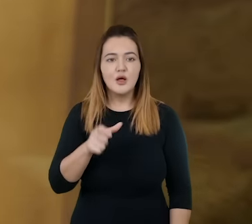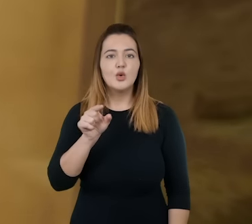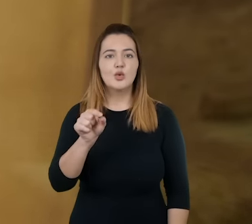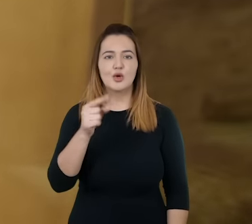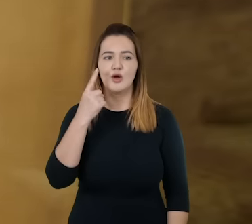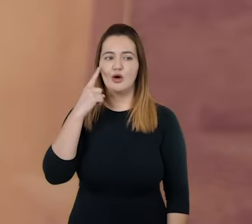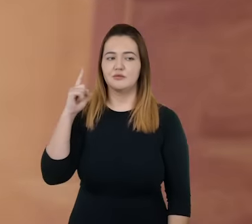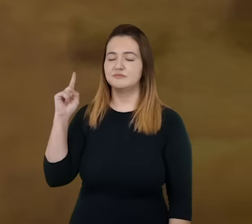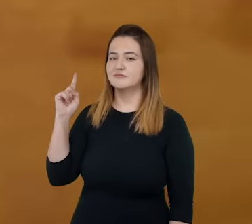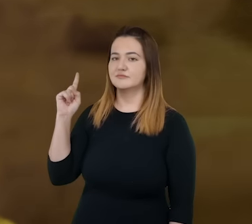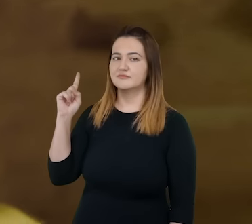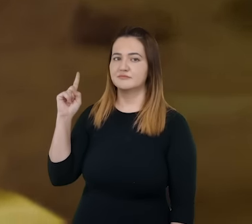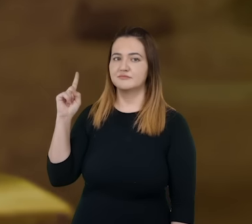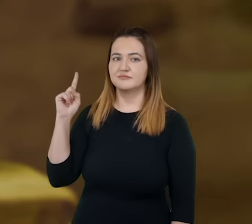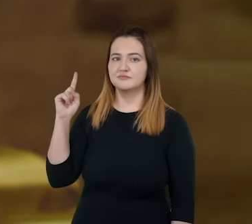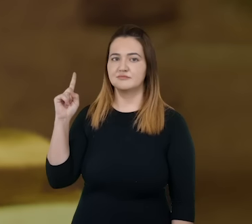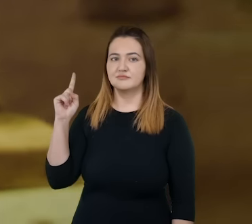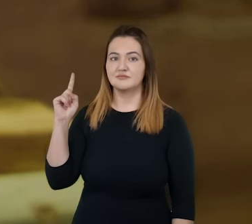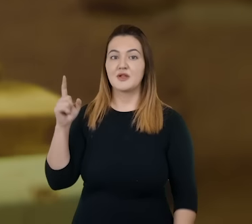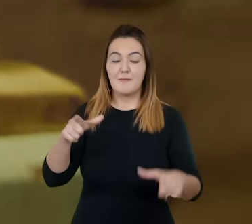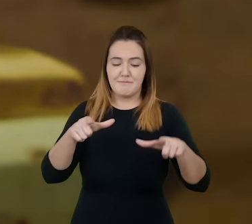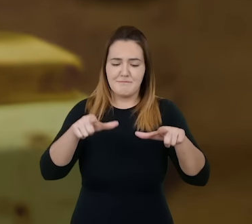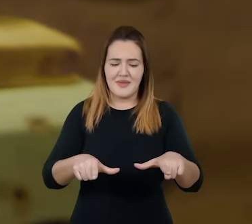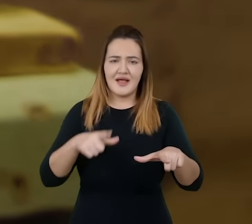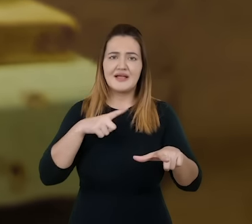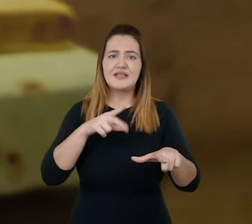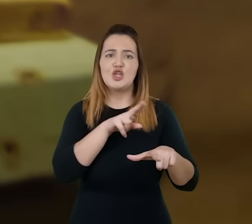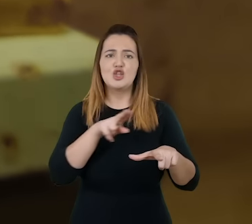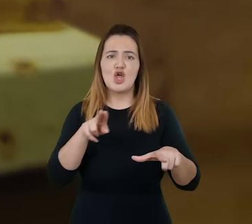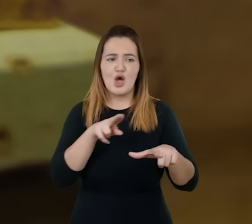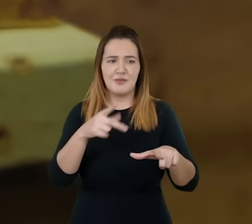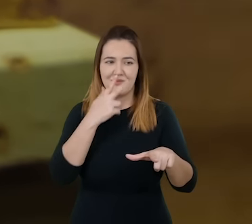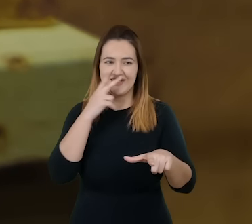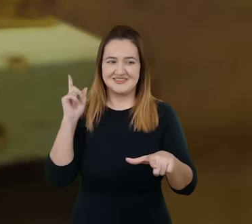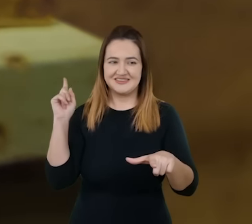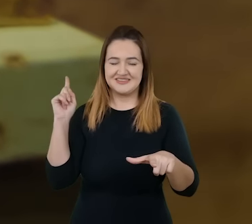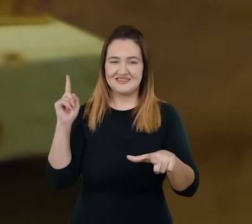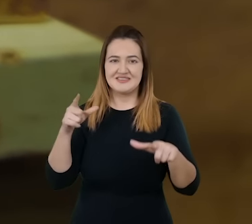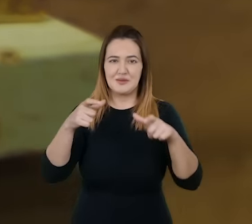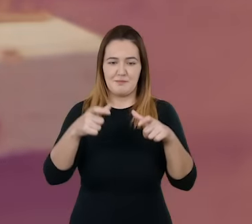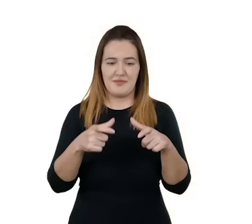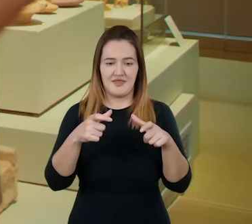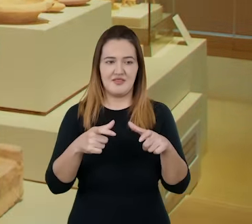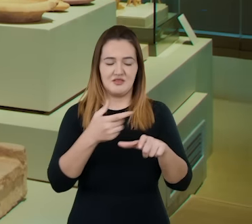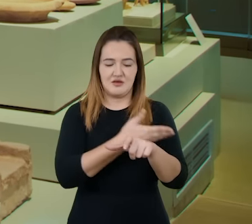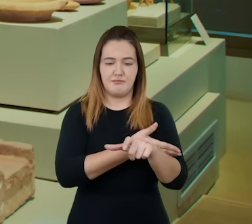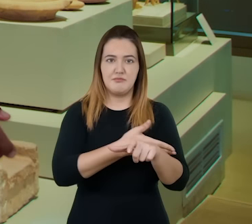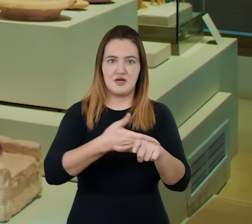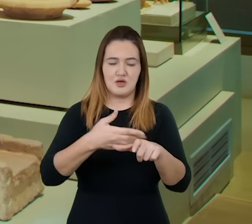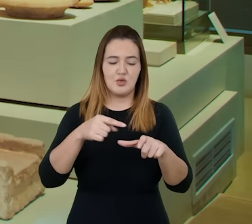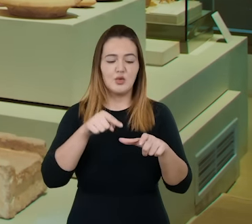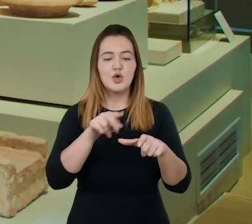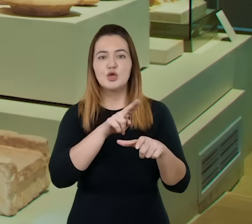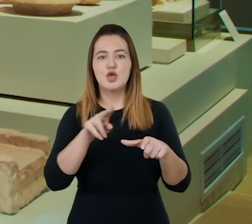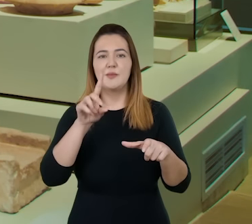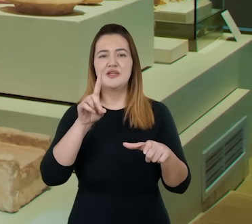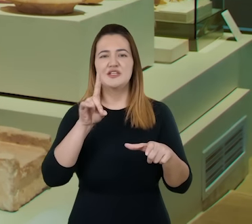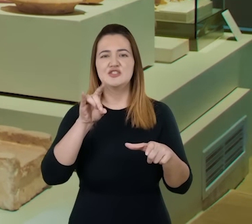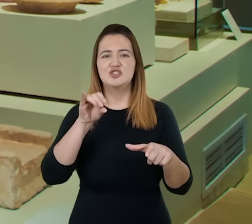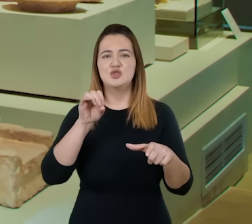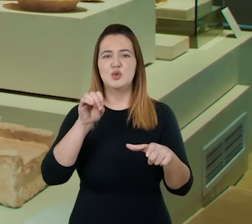essas placas com o nome de alguém escrito. Veja que é uma pedrinha branca e na primeira você tem o nome Dioniso,